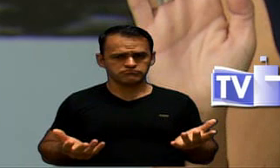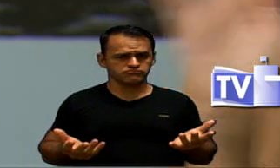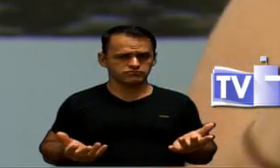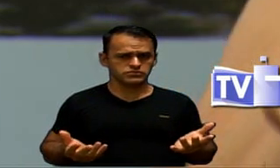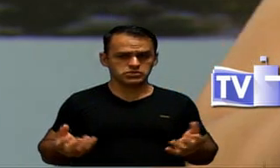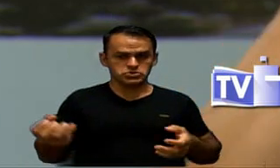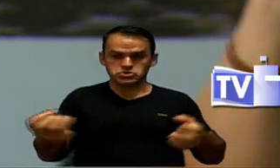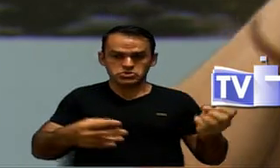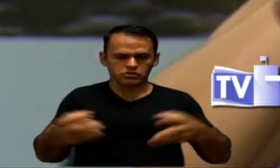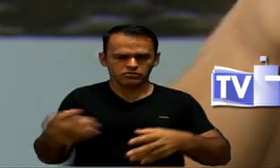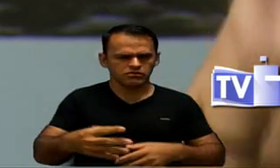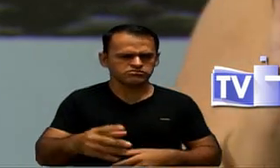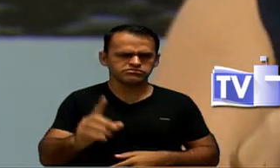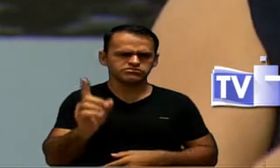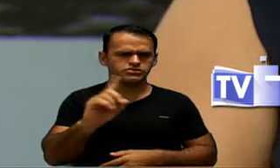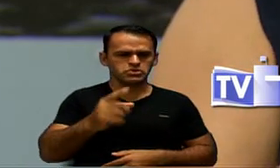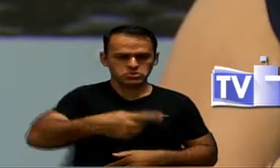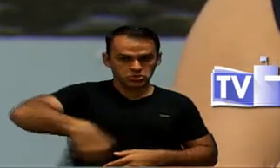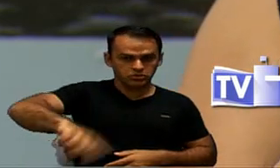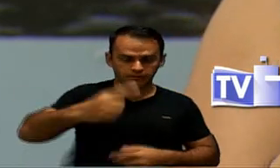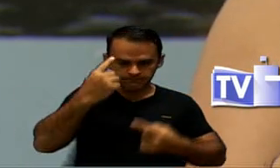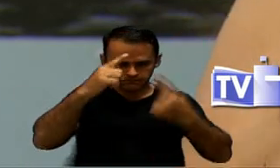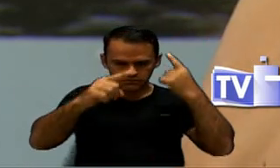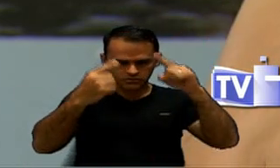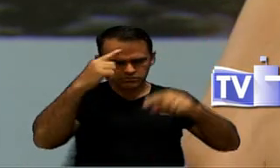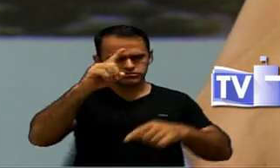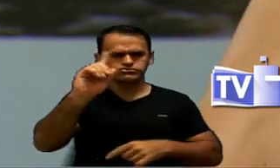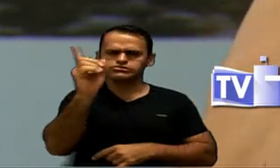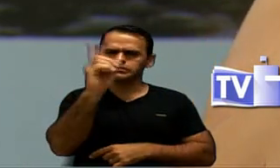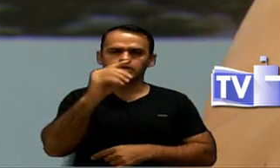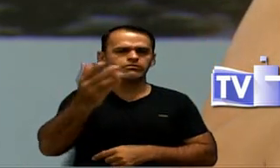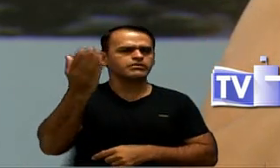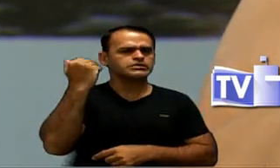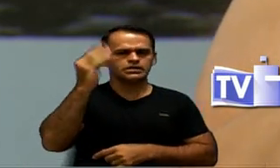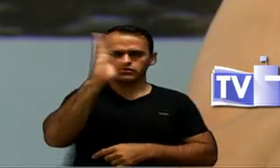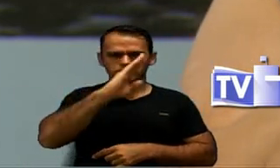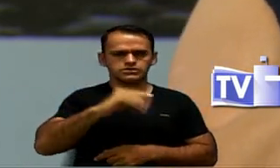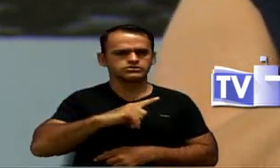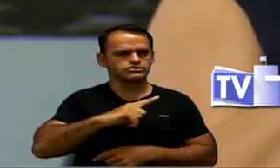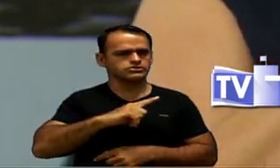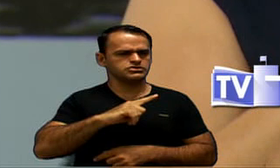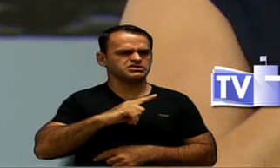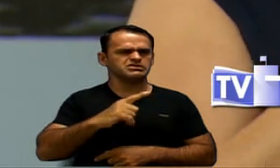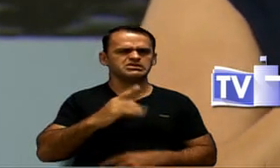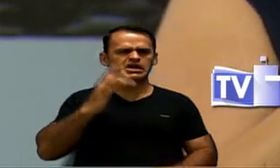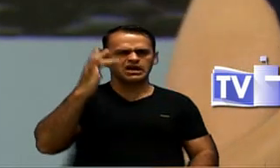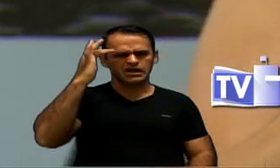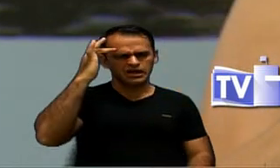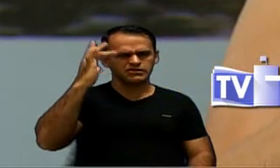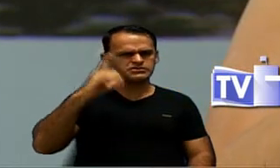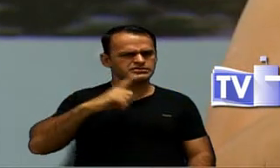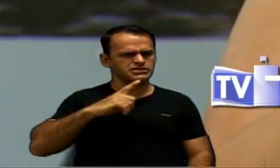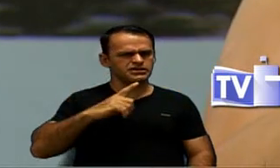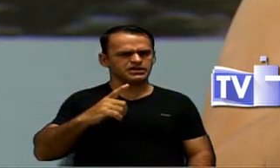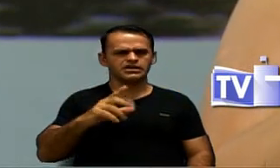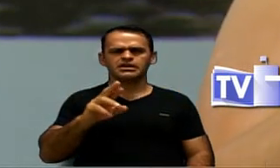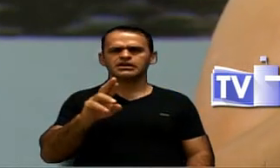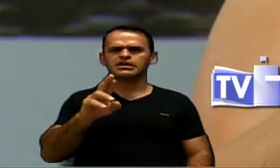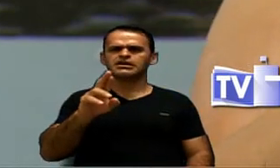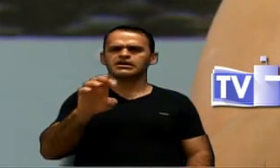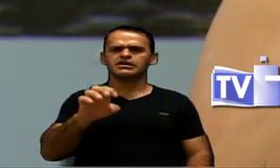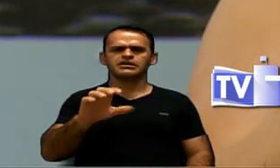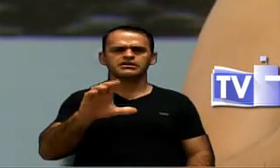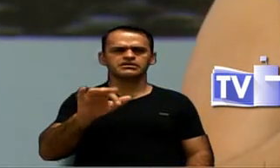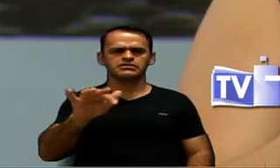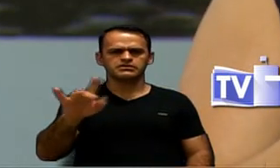novidade. Não foi nós que inventamos isso. Já tinha no Brasil, se eu não me engano, acho que em Recife, que foi